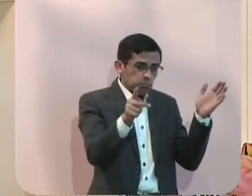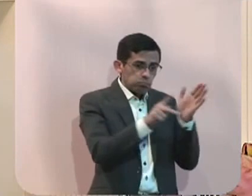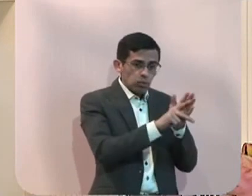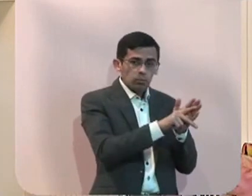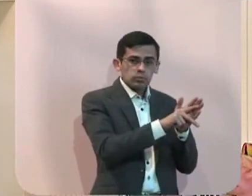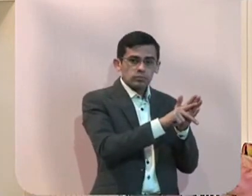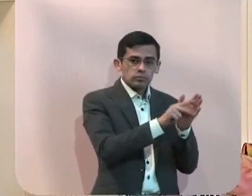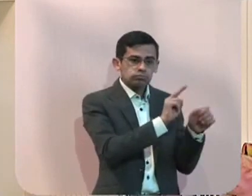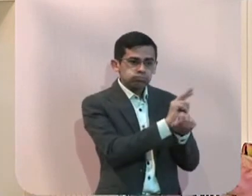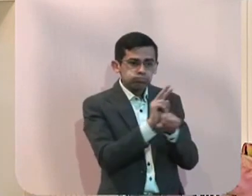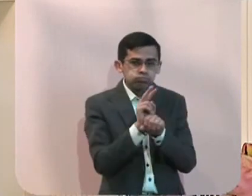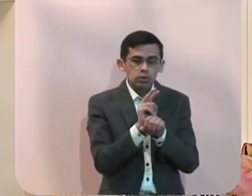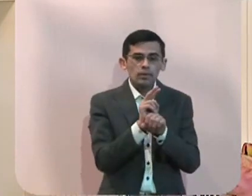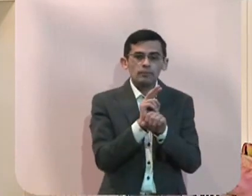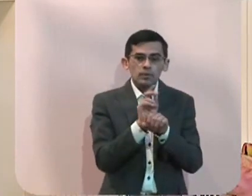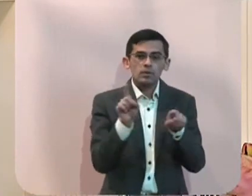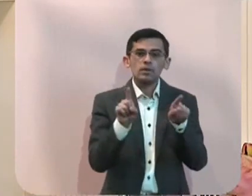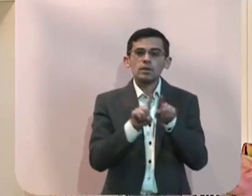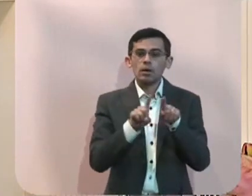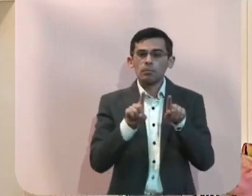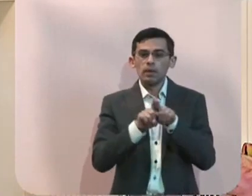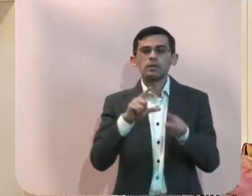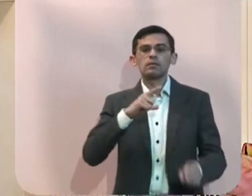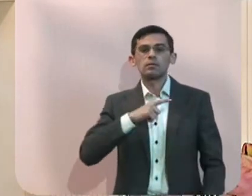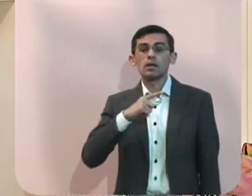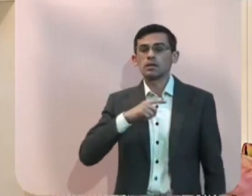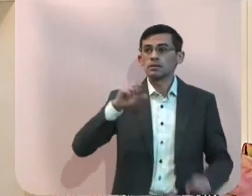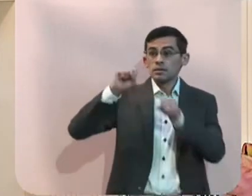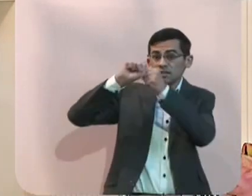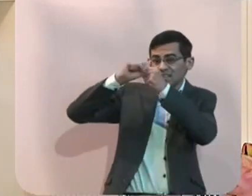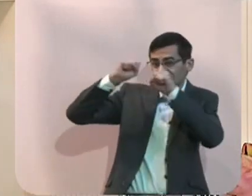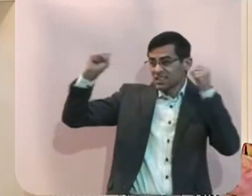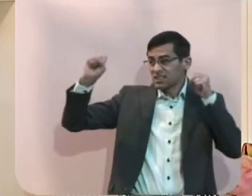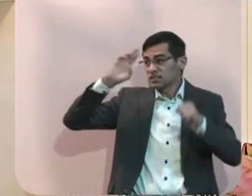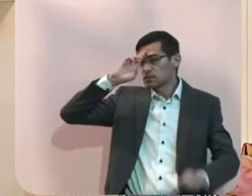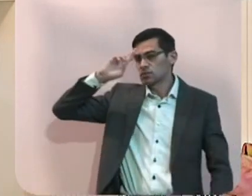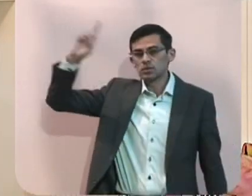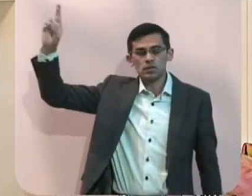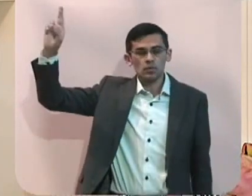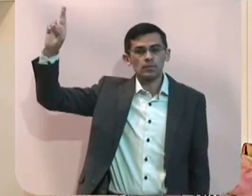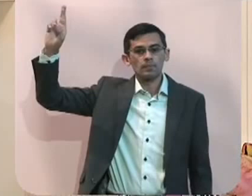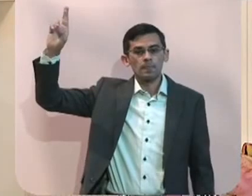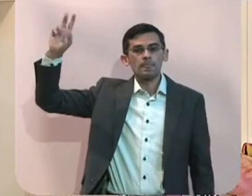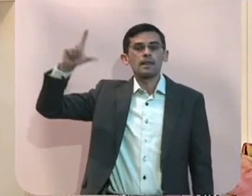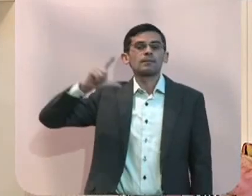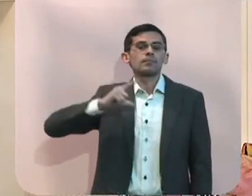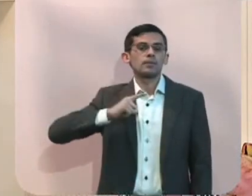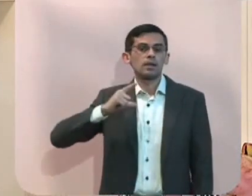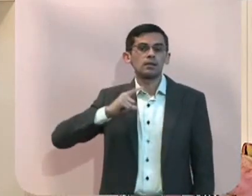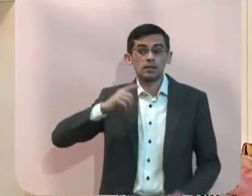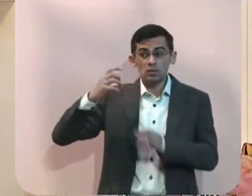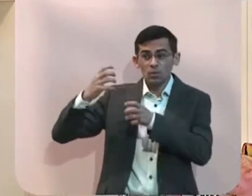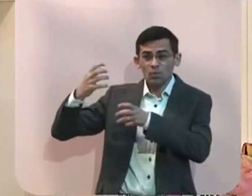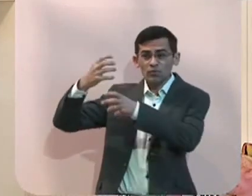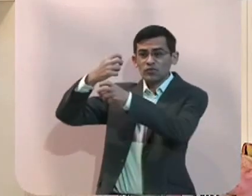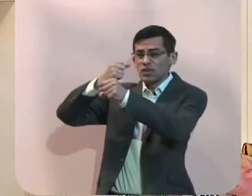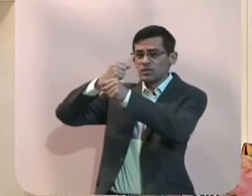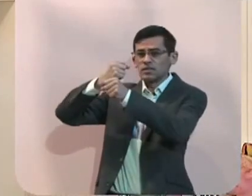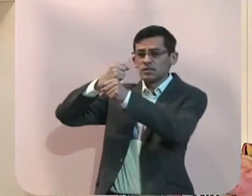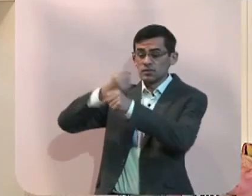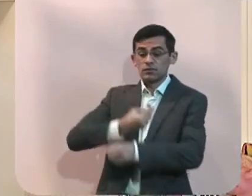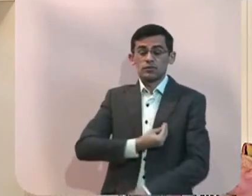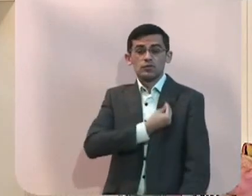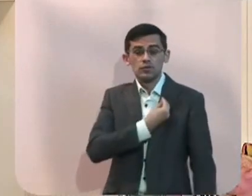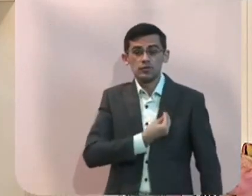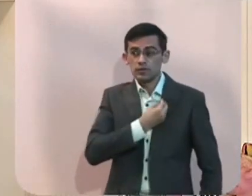normais. Ela está pautada na grandeza do Senhor. E ela está confiante, ela